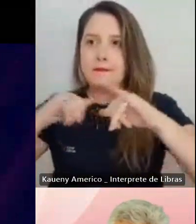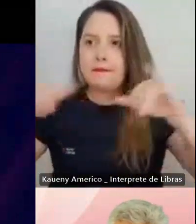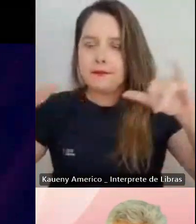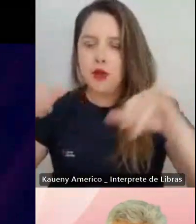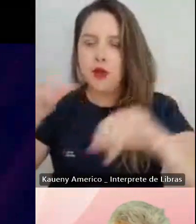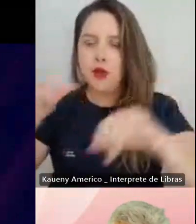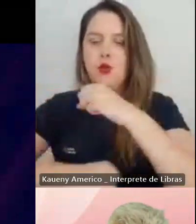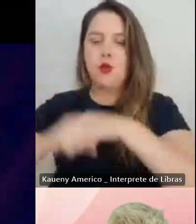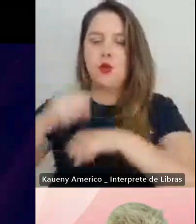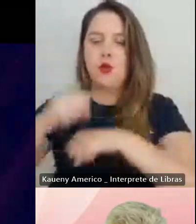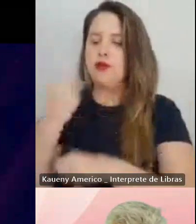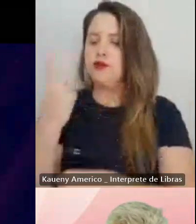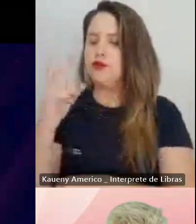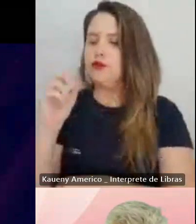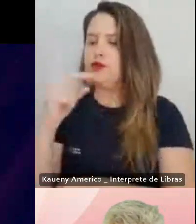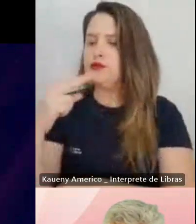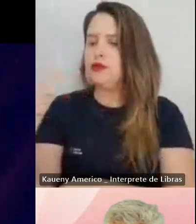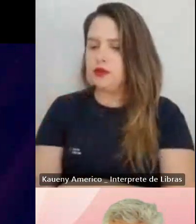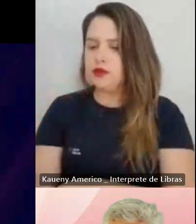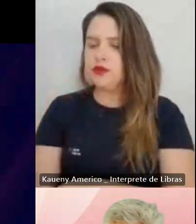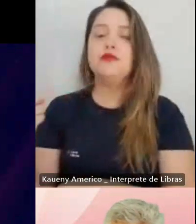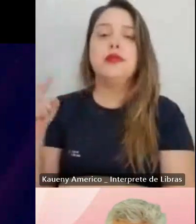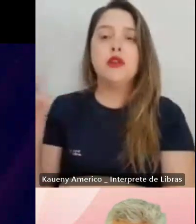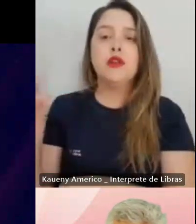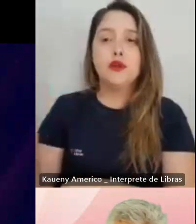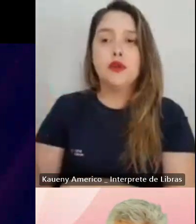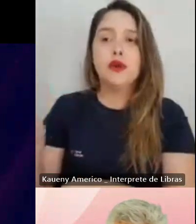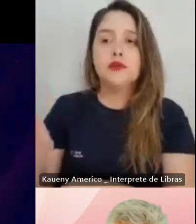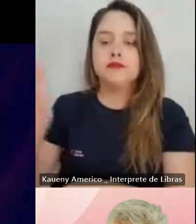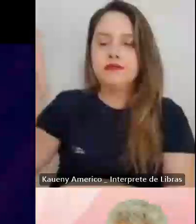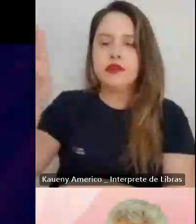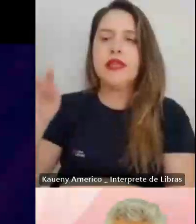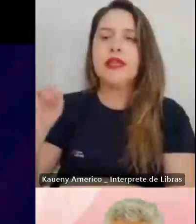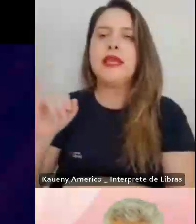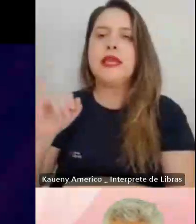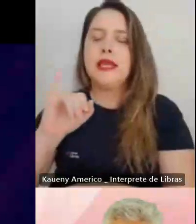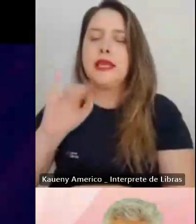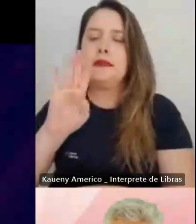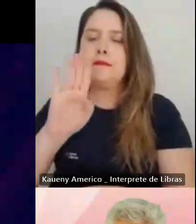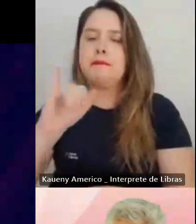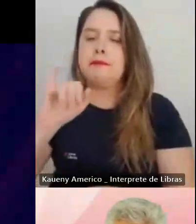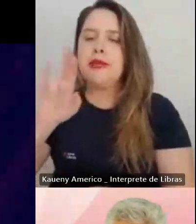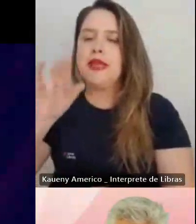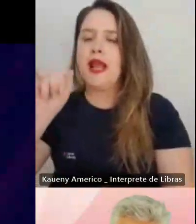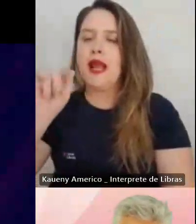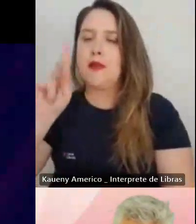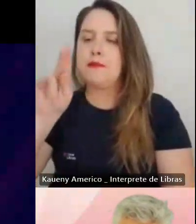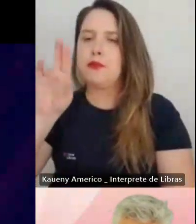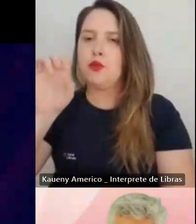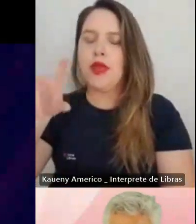2002, onde o obelisco ali no Ibirapuera foi iluminado com a cor